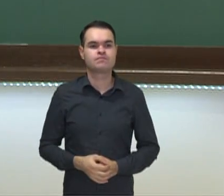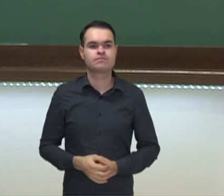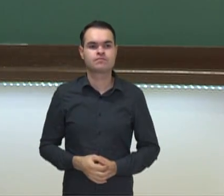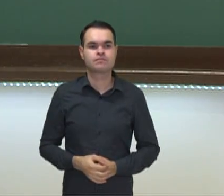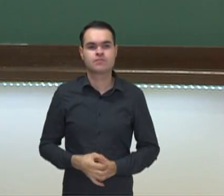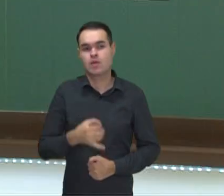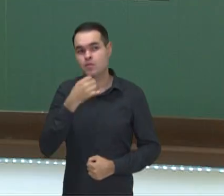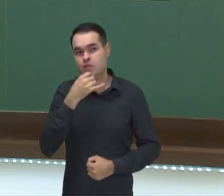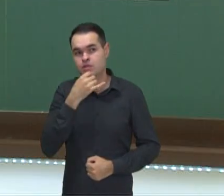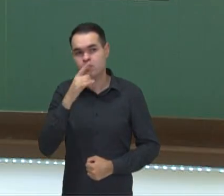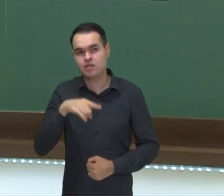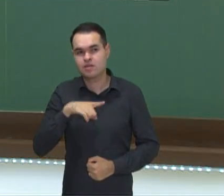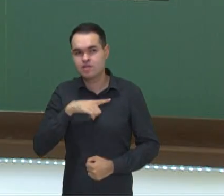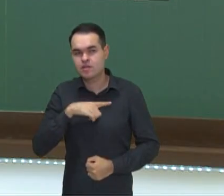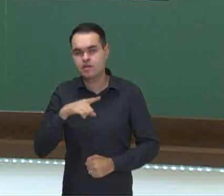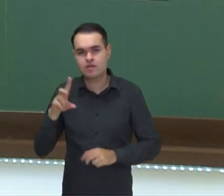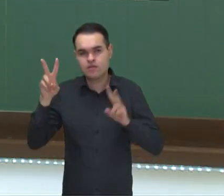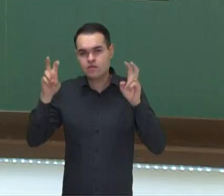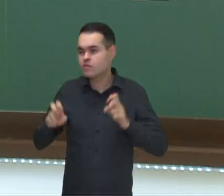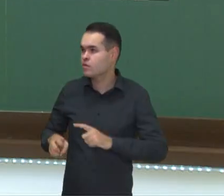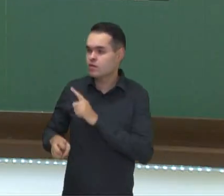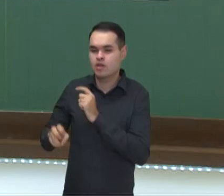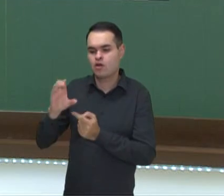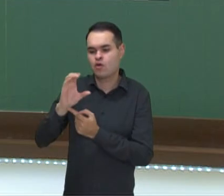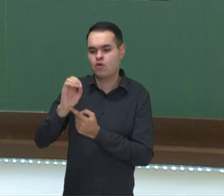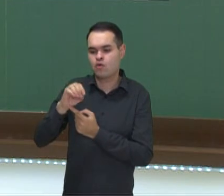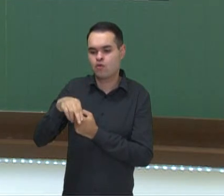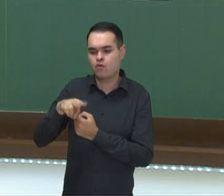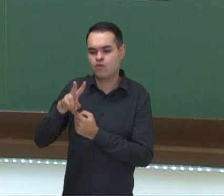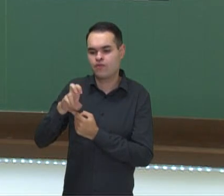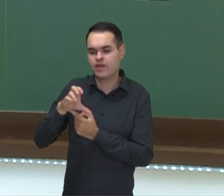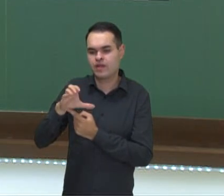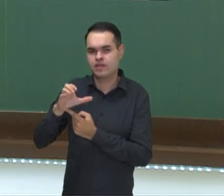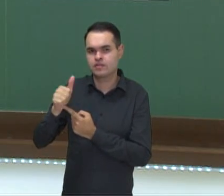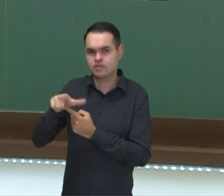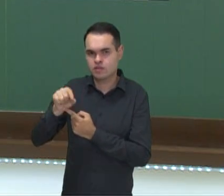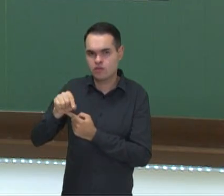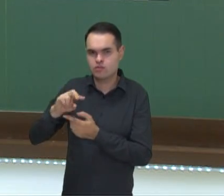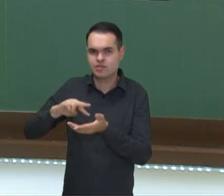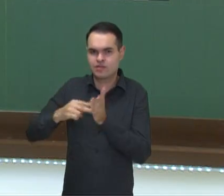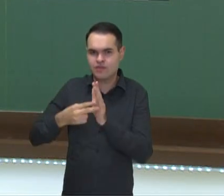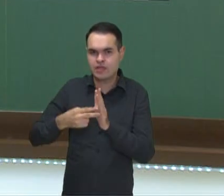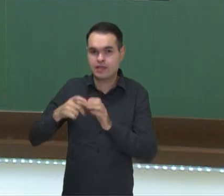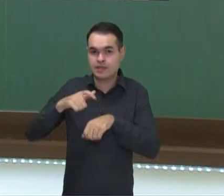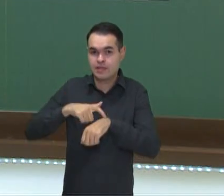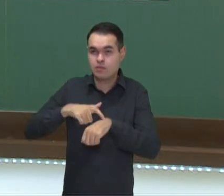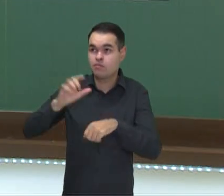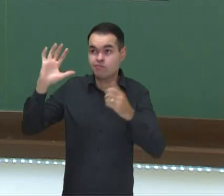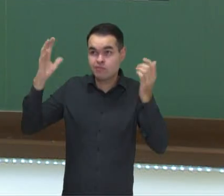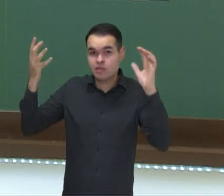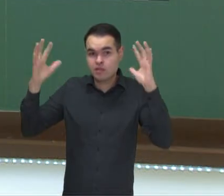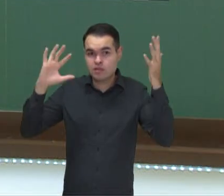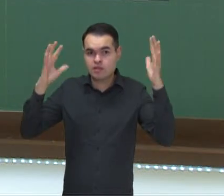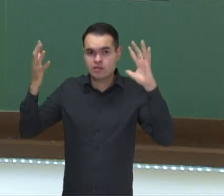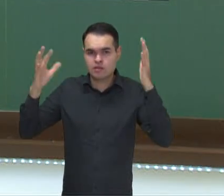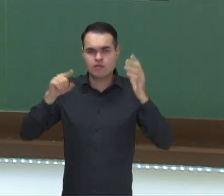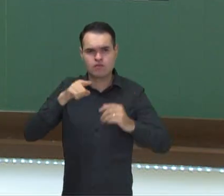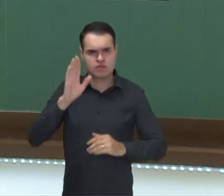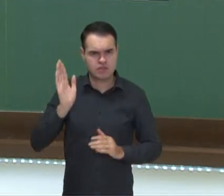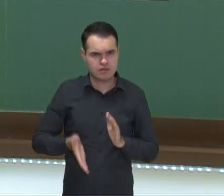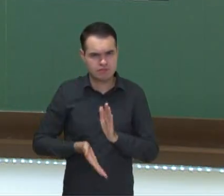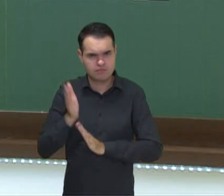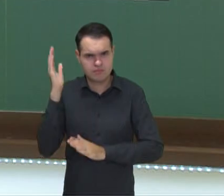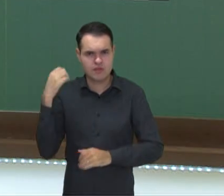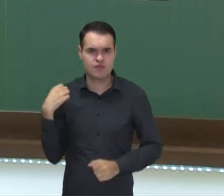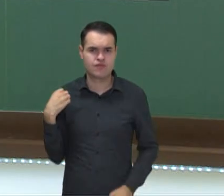aqui convecção, estamos falando de tempo, de clima, isso mesmo. Você já teve a oportunidade de